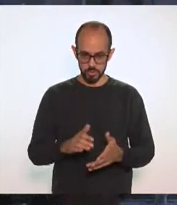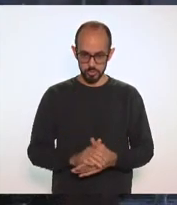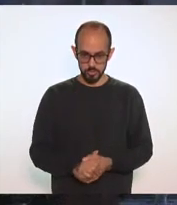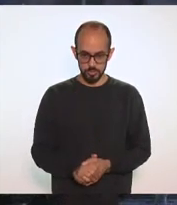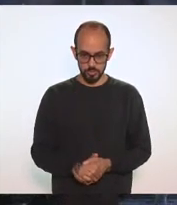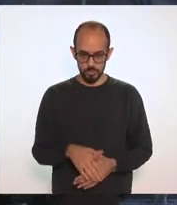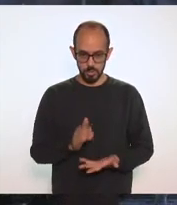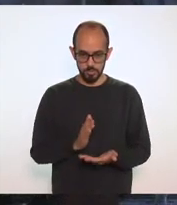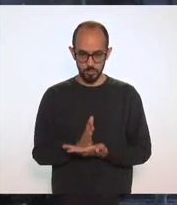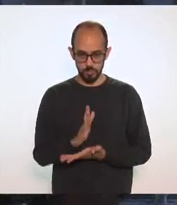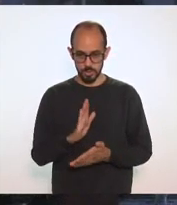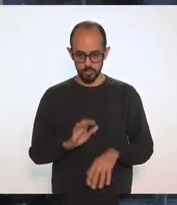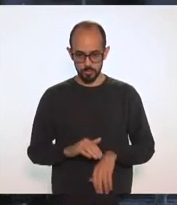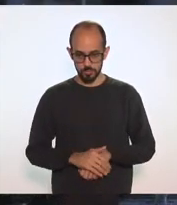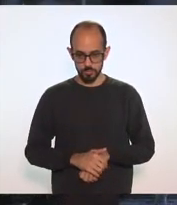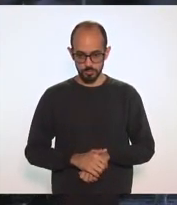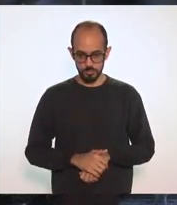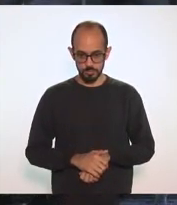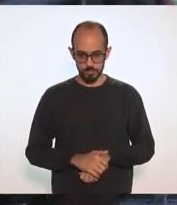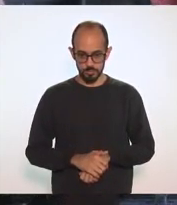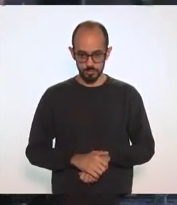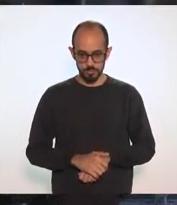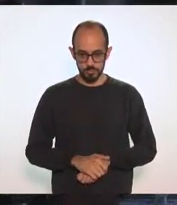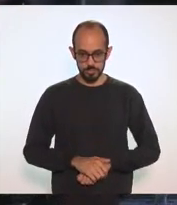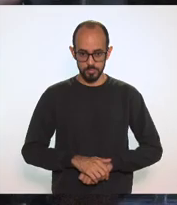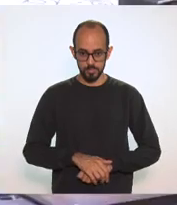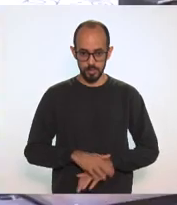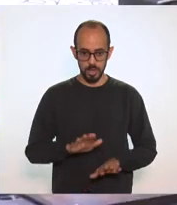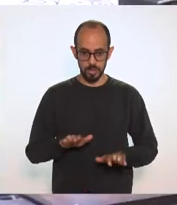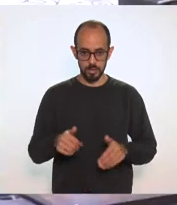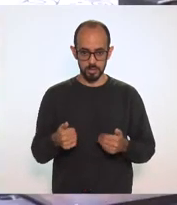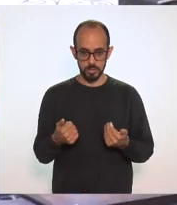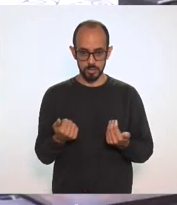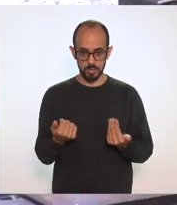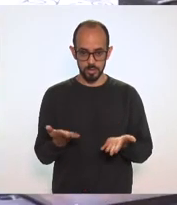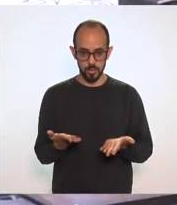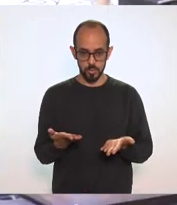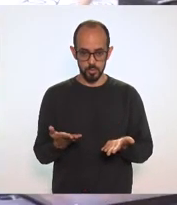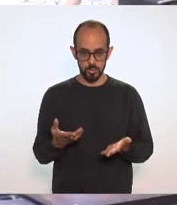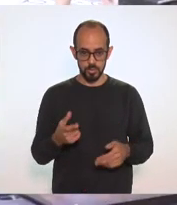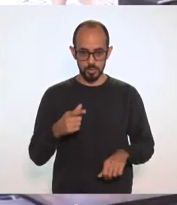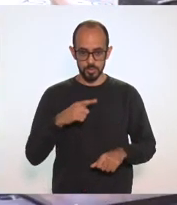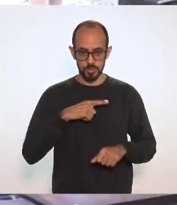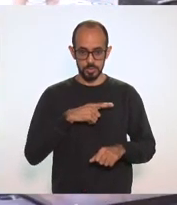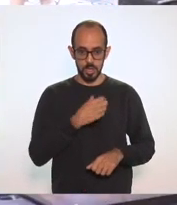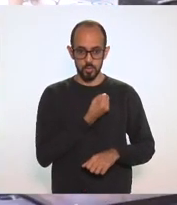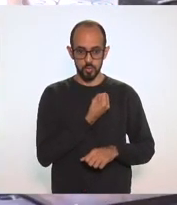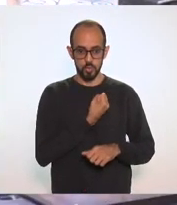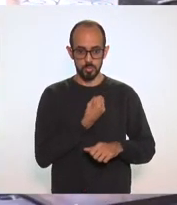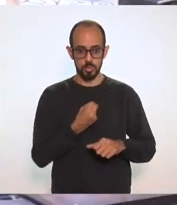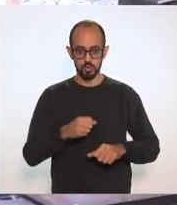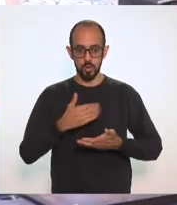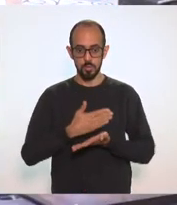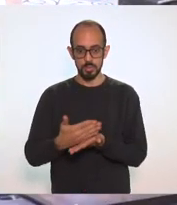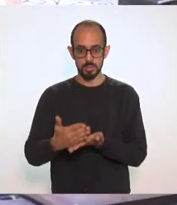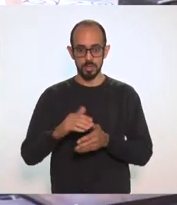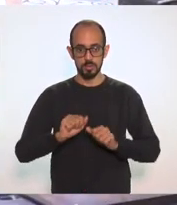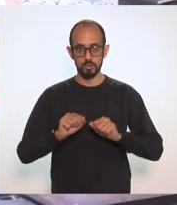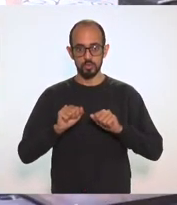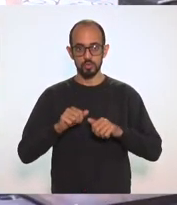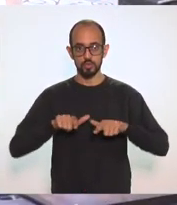Aprovado. Ok. Aprovado. Então vamos lá. Havendo o número legal sobre a proteção de Deus, iniciamos os nossos